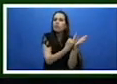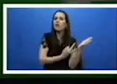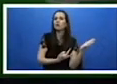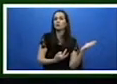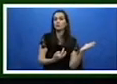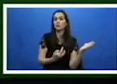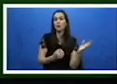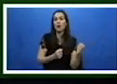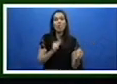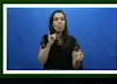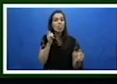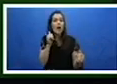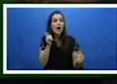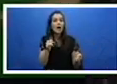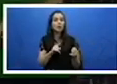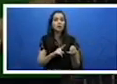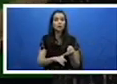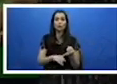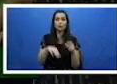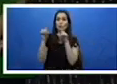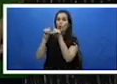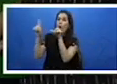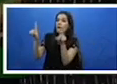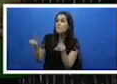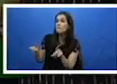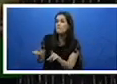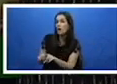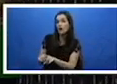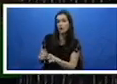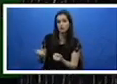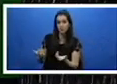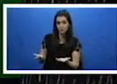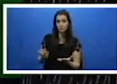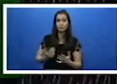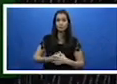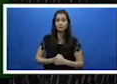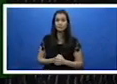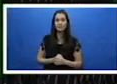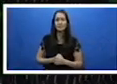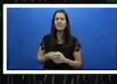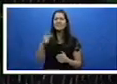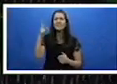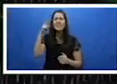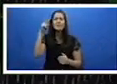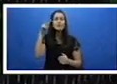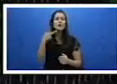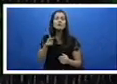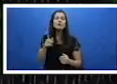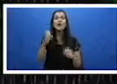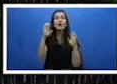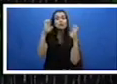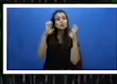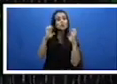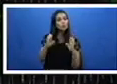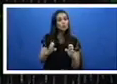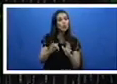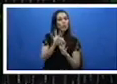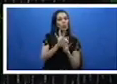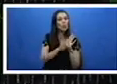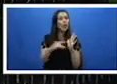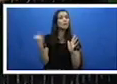textos narrativos, textos com imagens, tá? Lembrando sempre da estrutura textual, que nós já falamos,